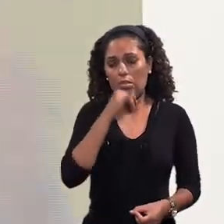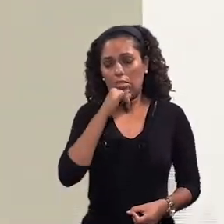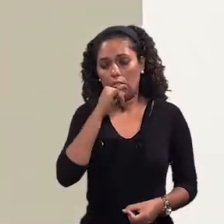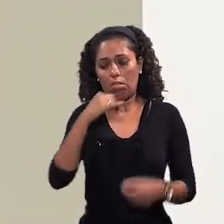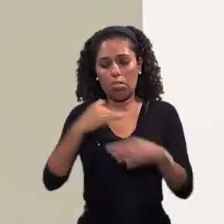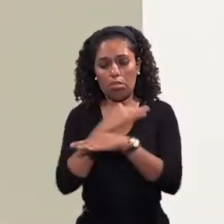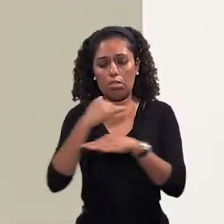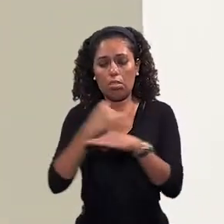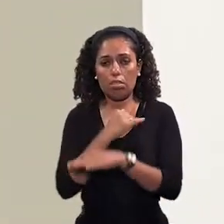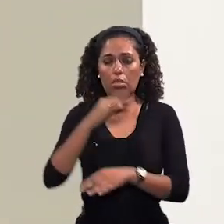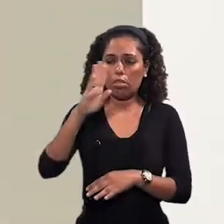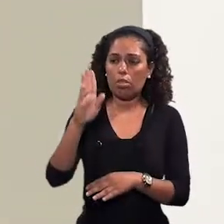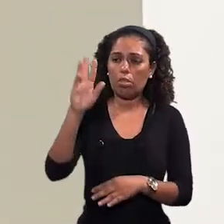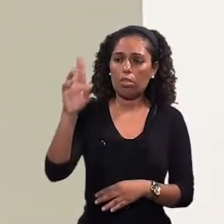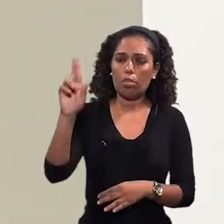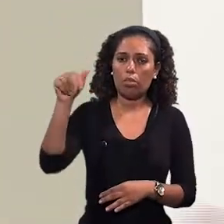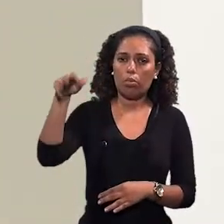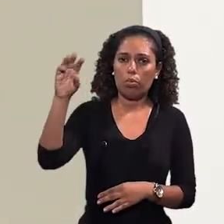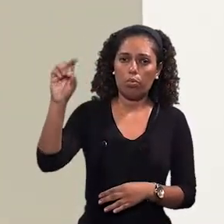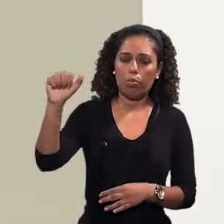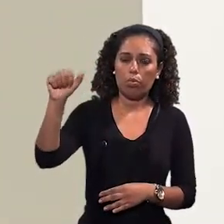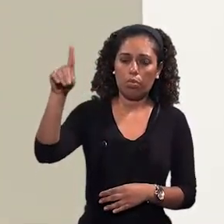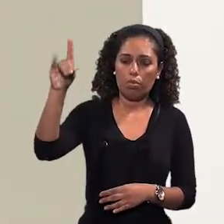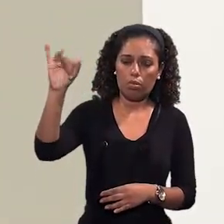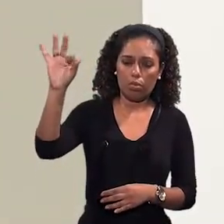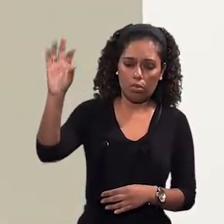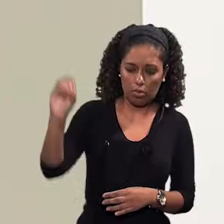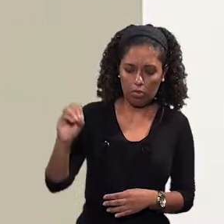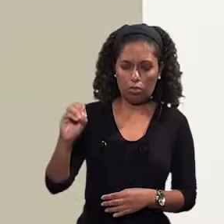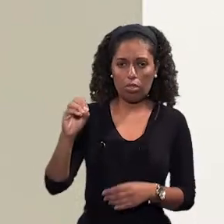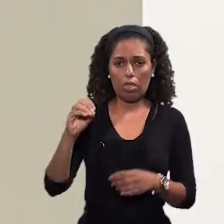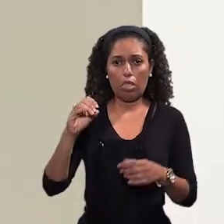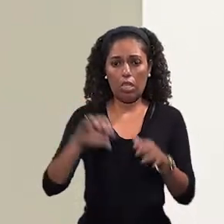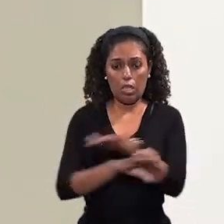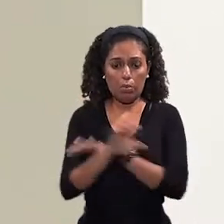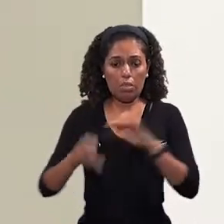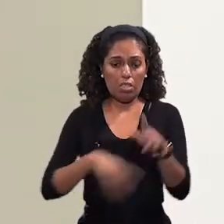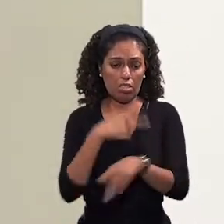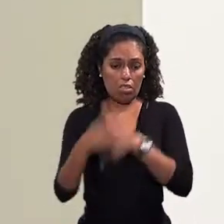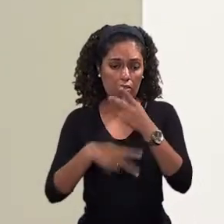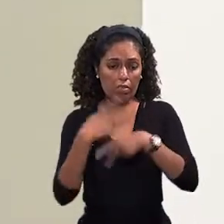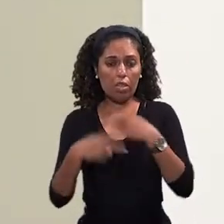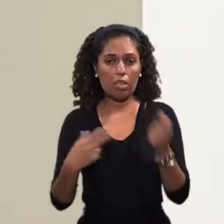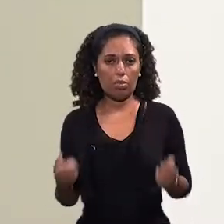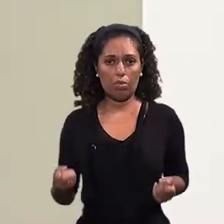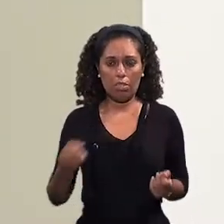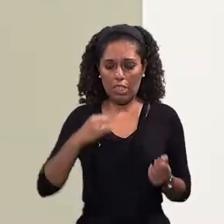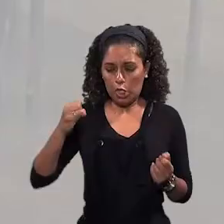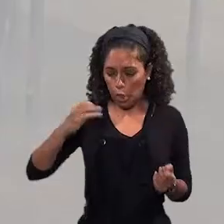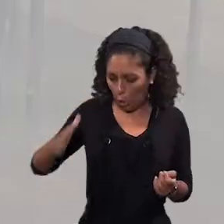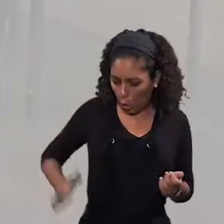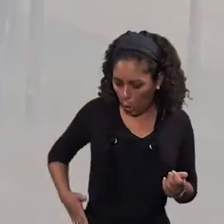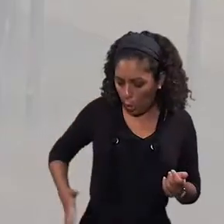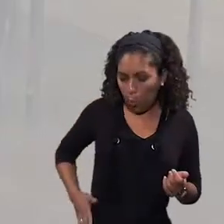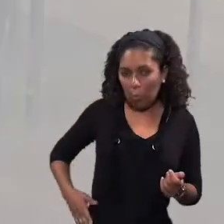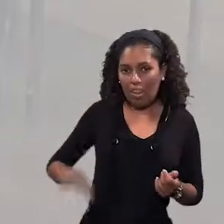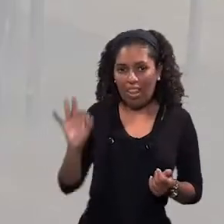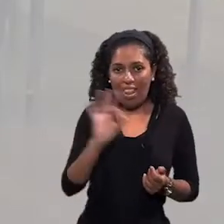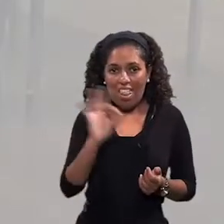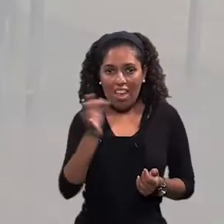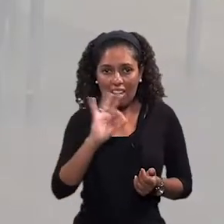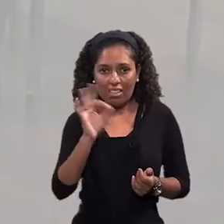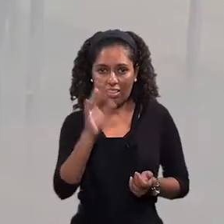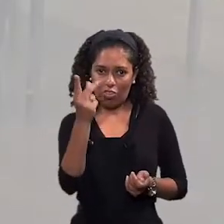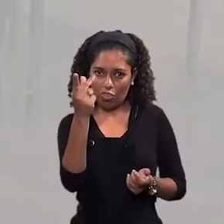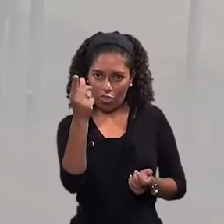outra tragédia de 2019, a empresa orçou quanto custa uma vida. Enquanto não doer institucionalmente no bolso também